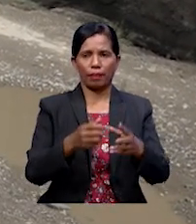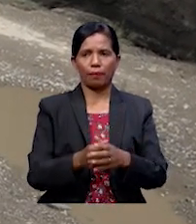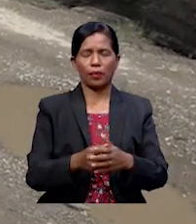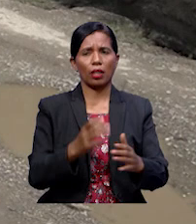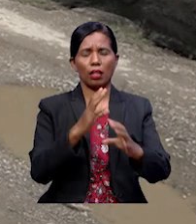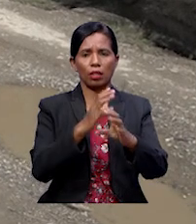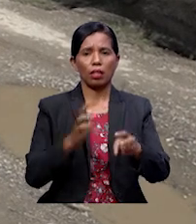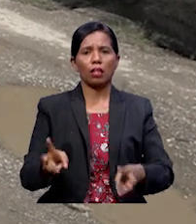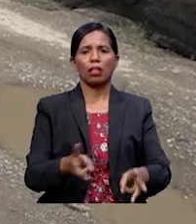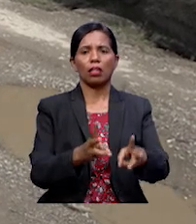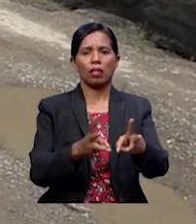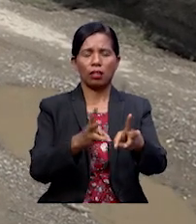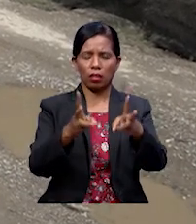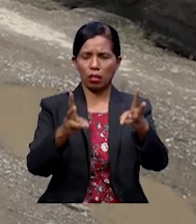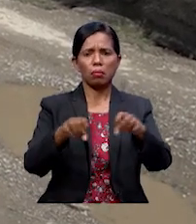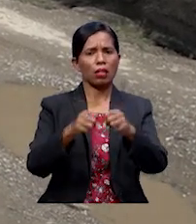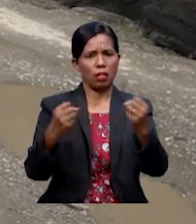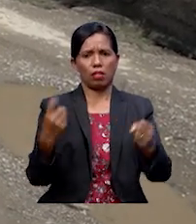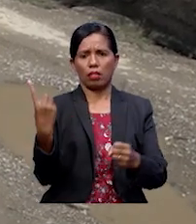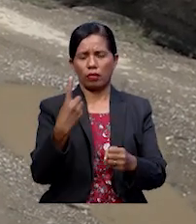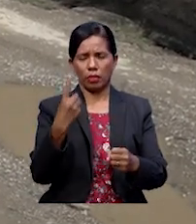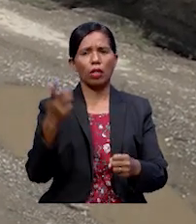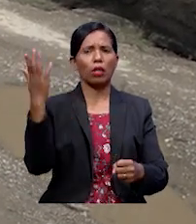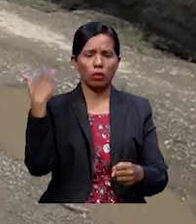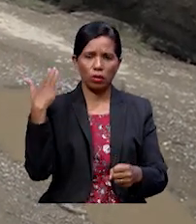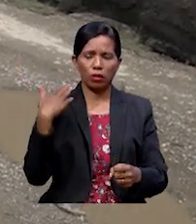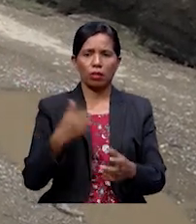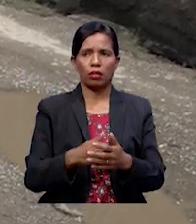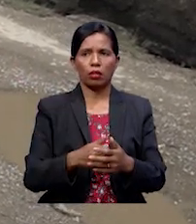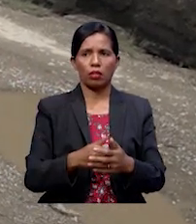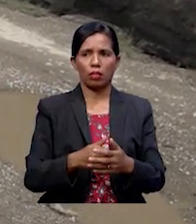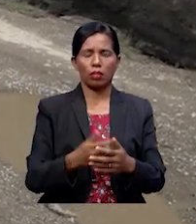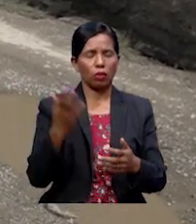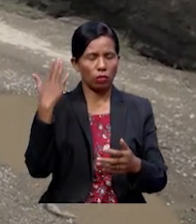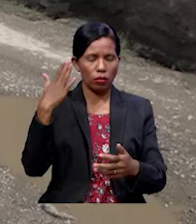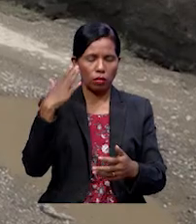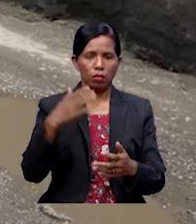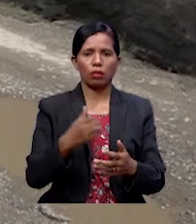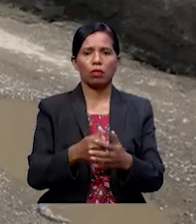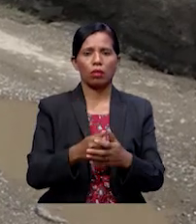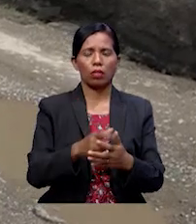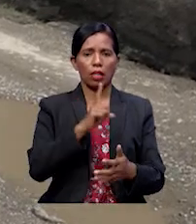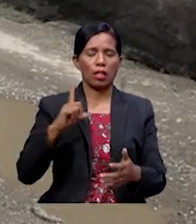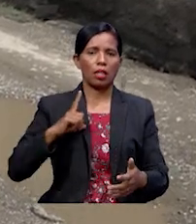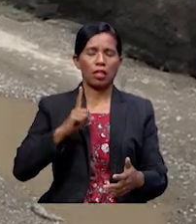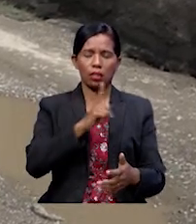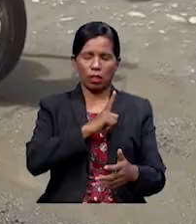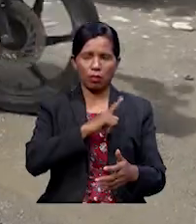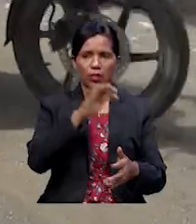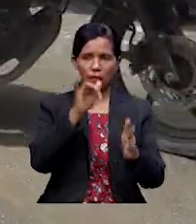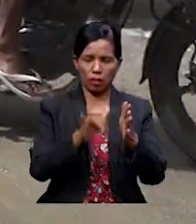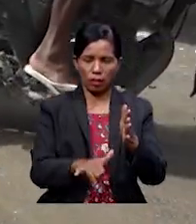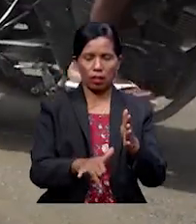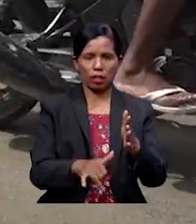os at continua. O look, que tu as la sama se rela ihane, nha se moris, a tu ser halo